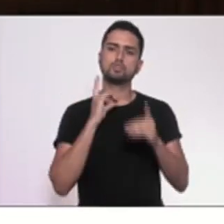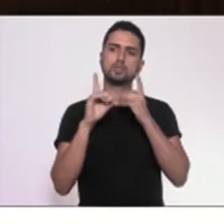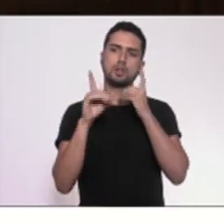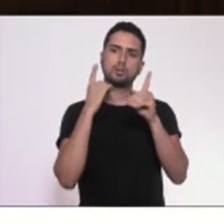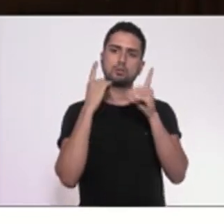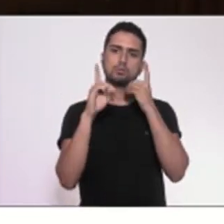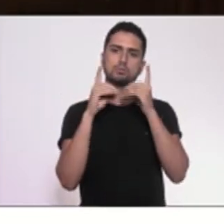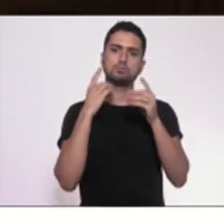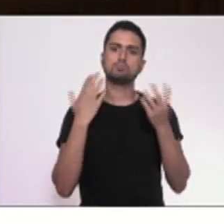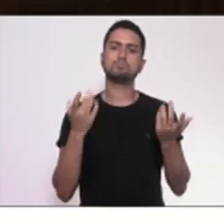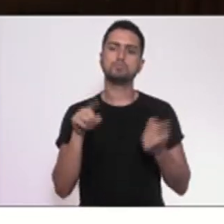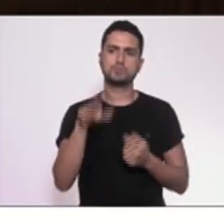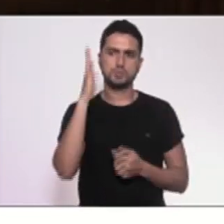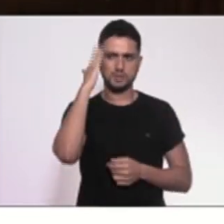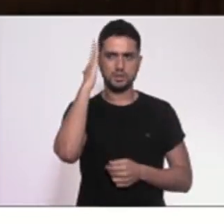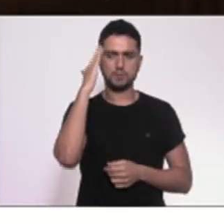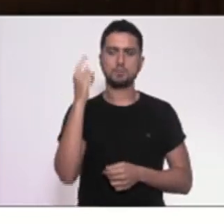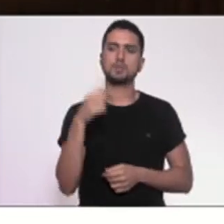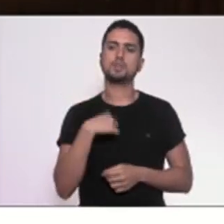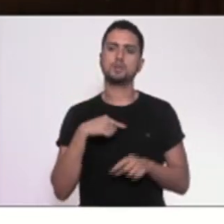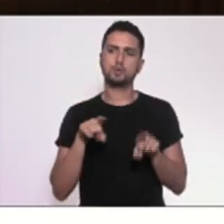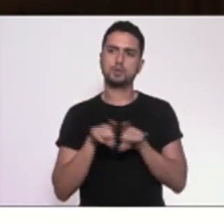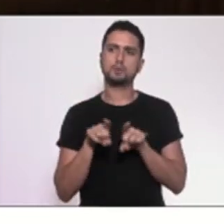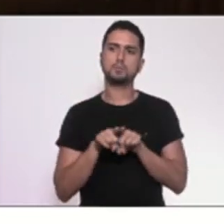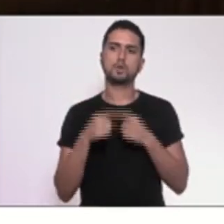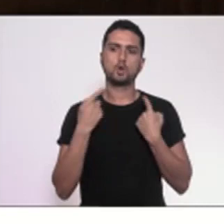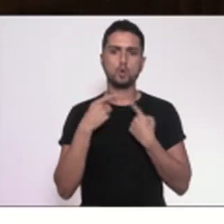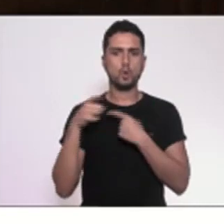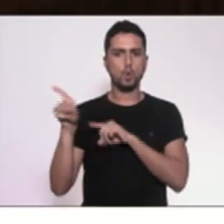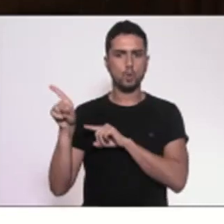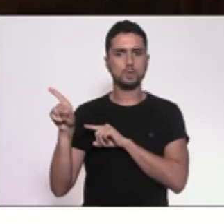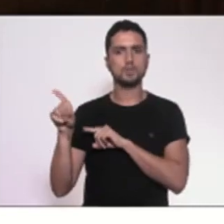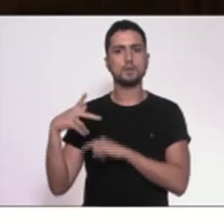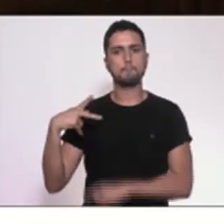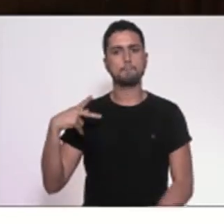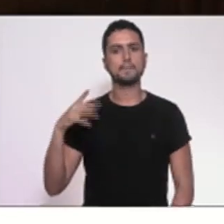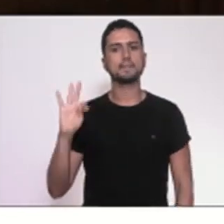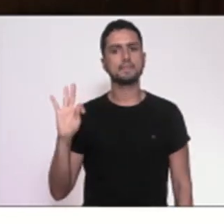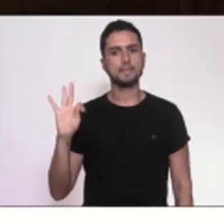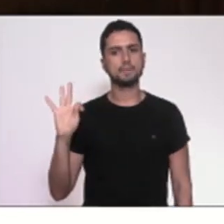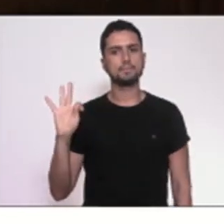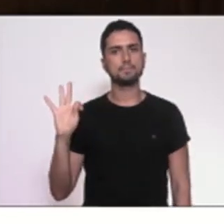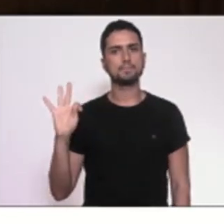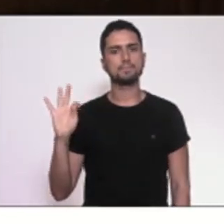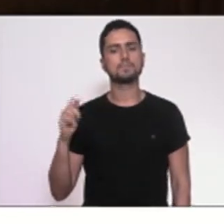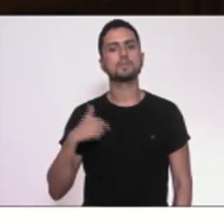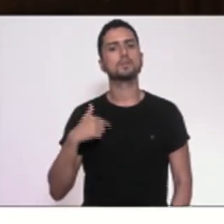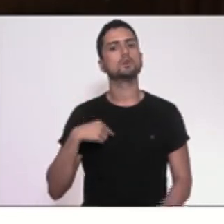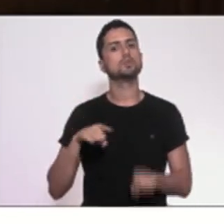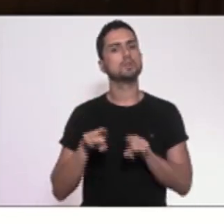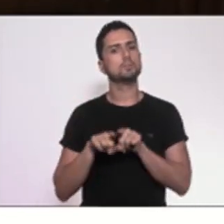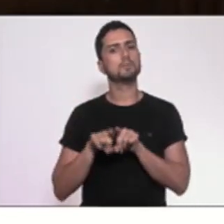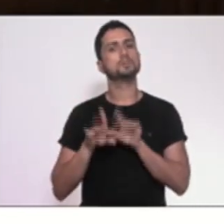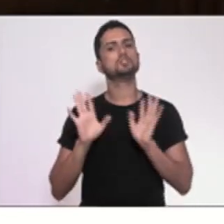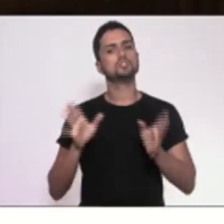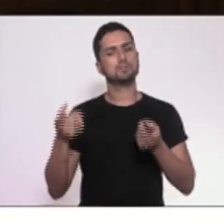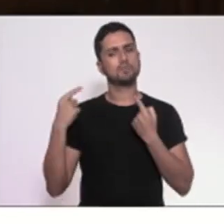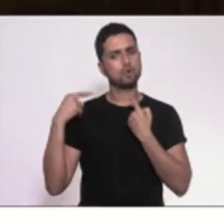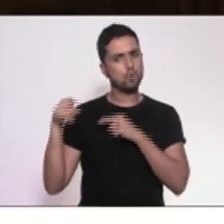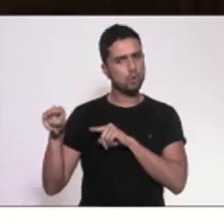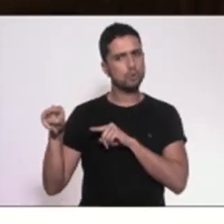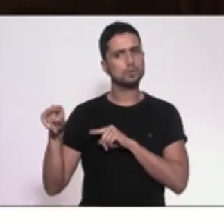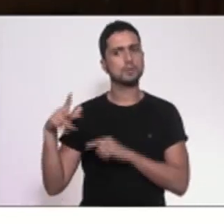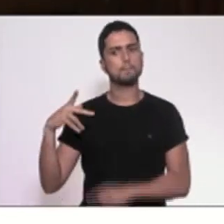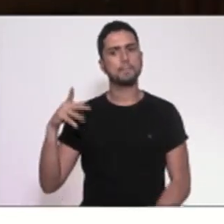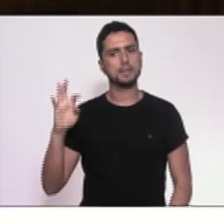Vossa Excelência sabe que eu também fiz oposição aos governos do PT. Que eu também fiz oposição aos governos